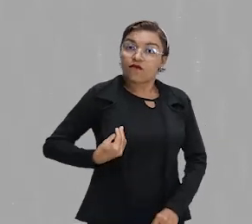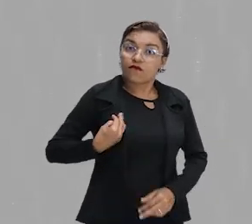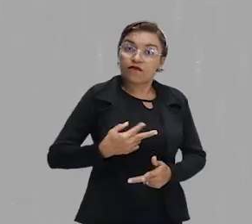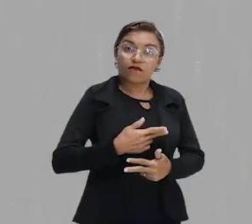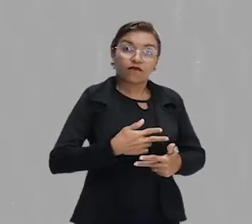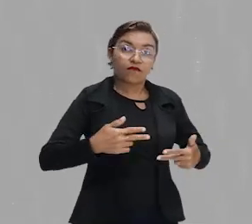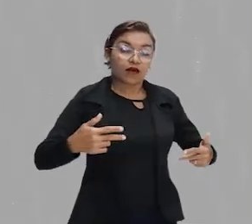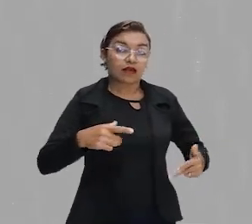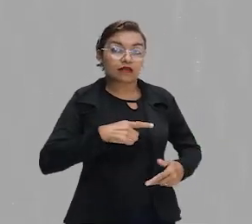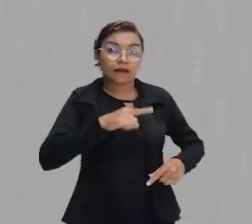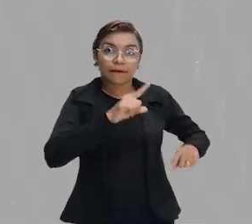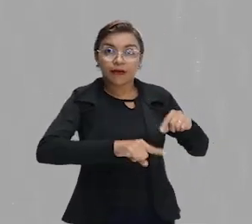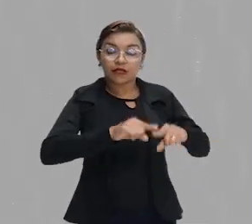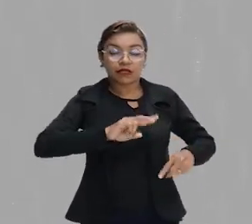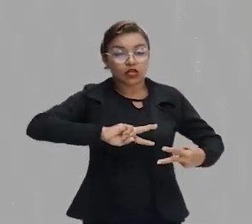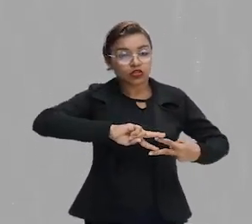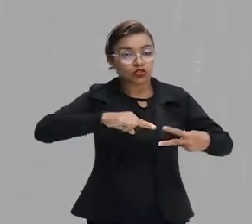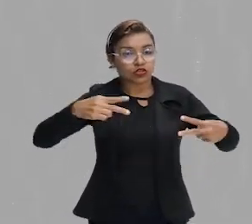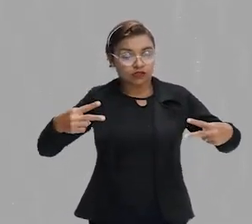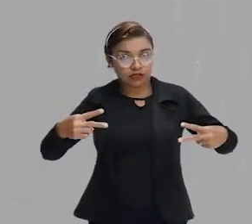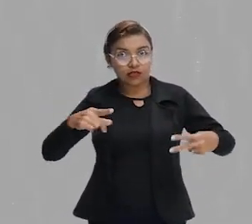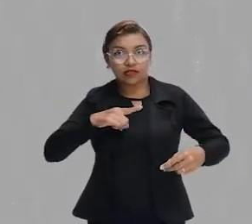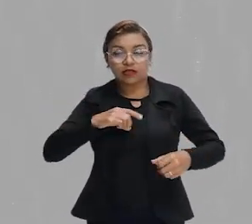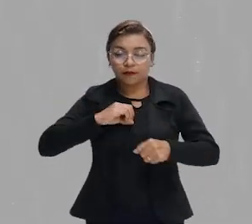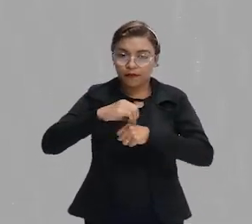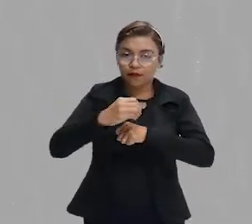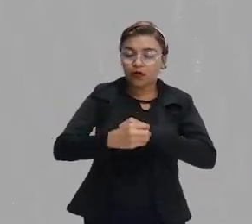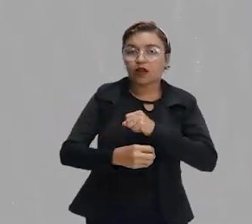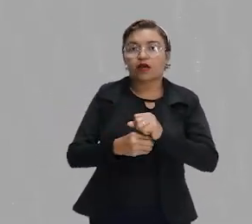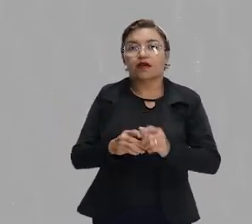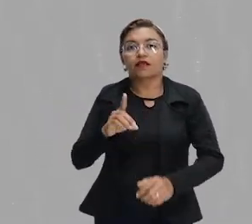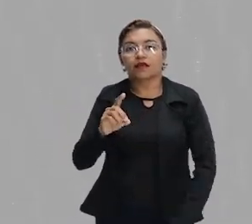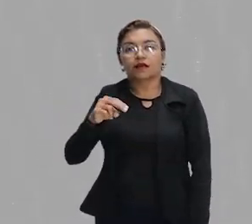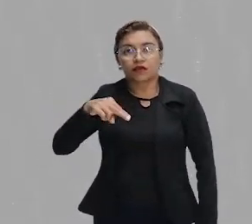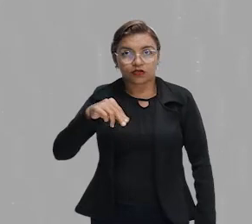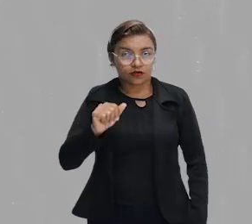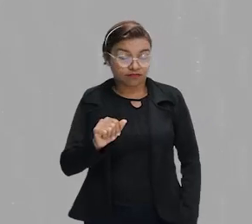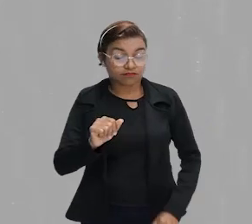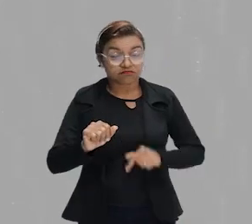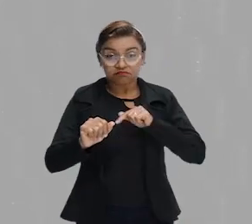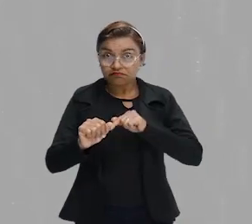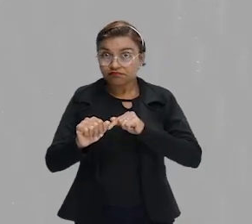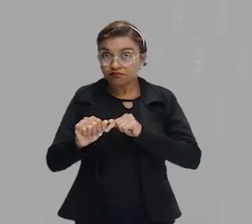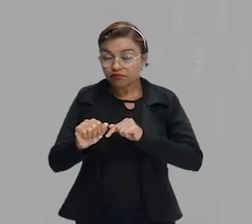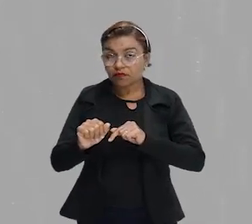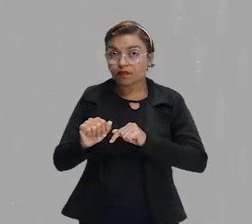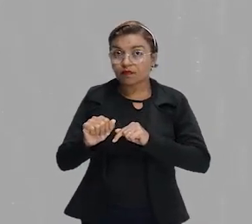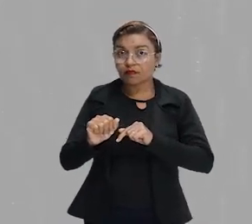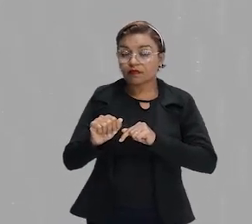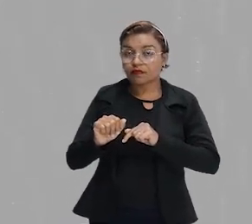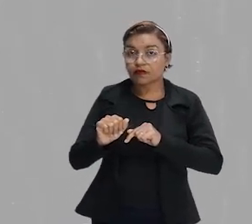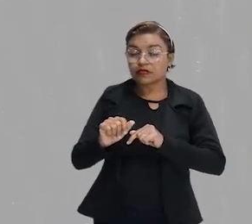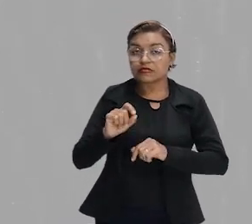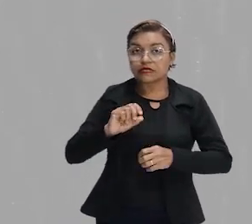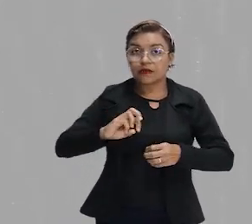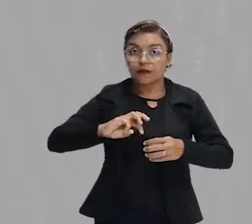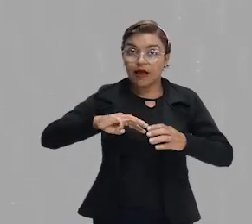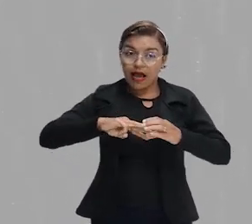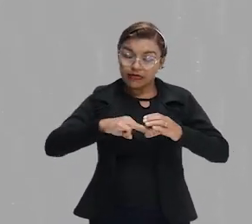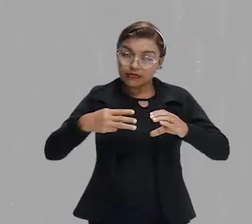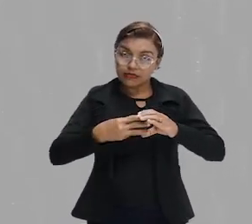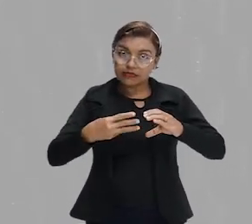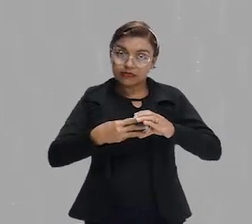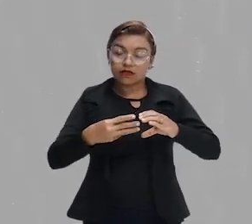material genético a molécula de DNA. E esse DNA, quando as células desses indivíduos sofrem